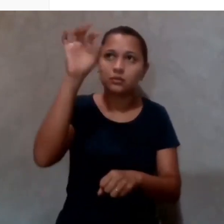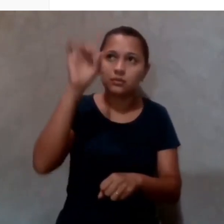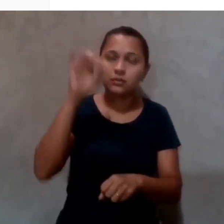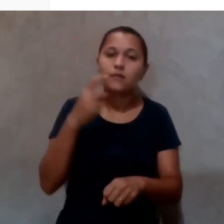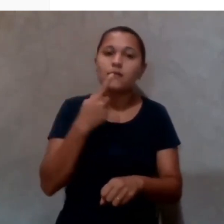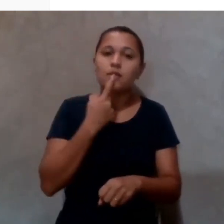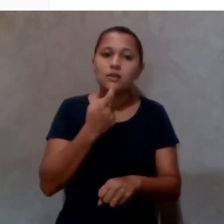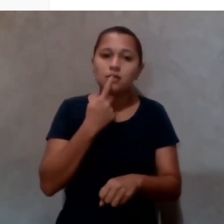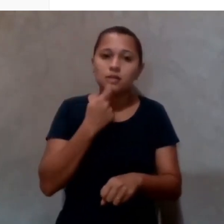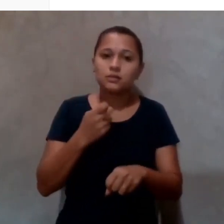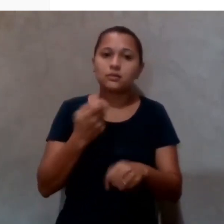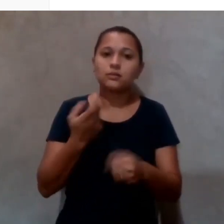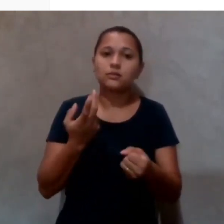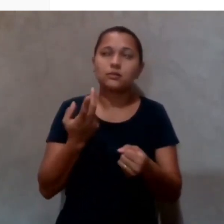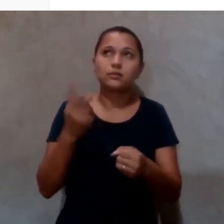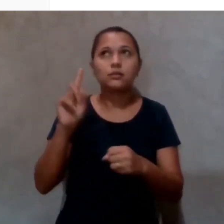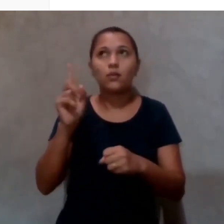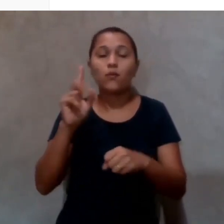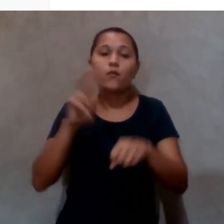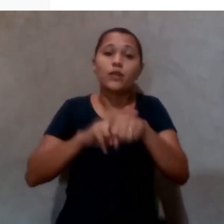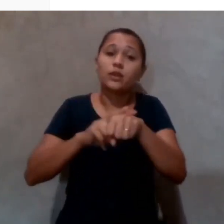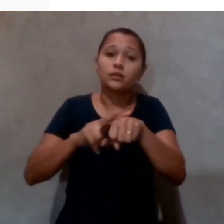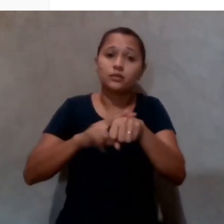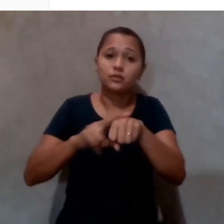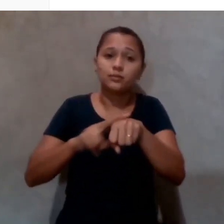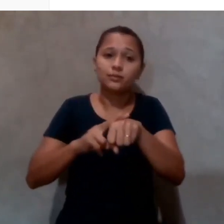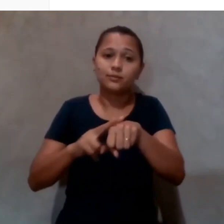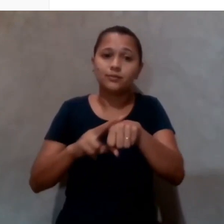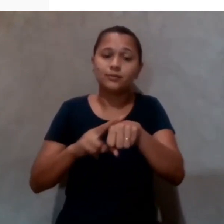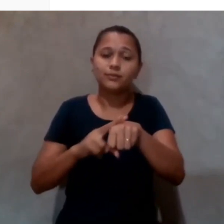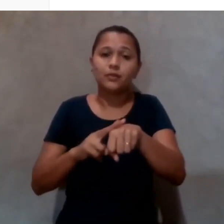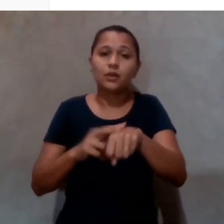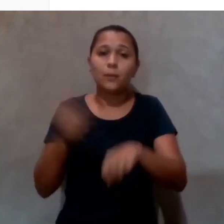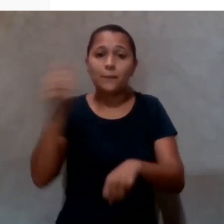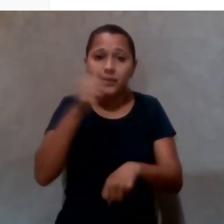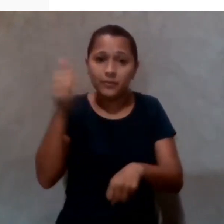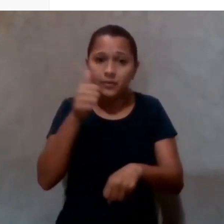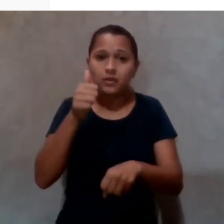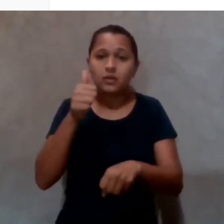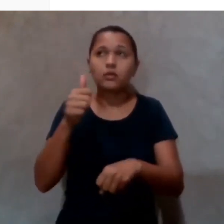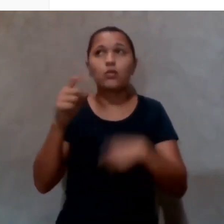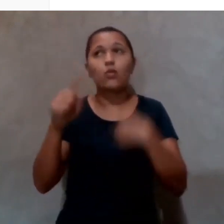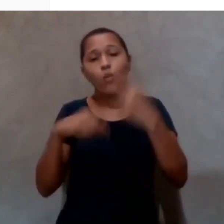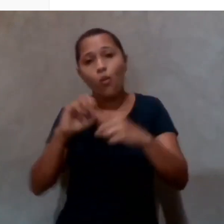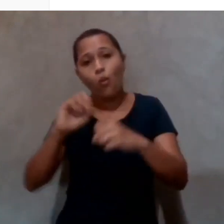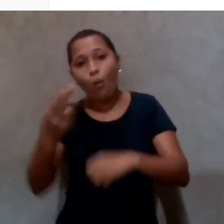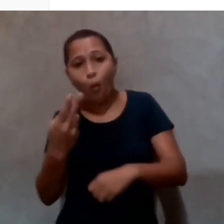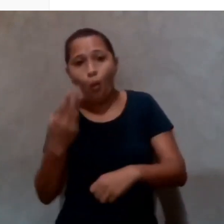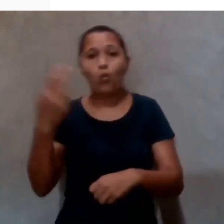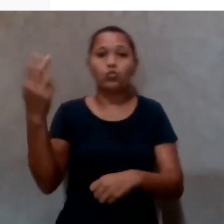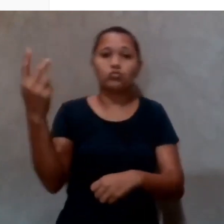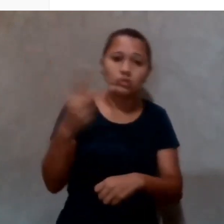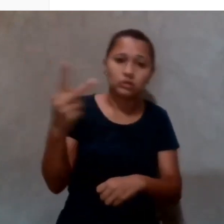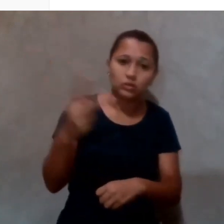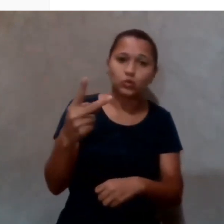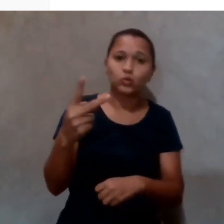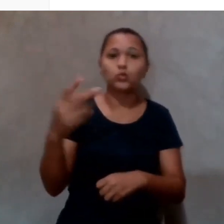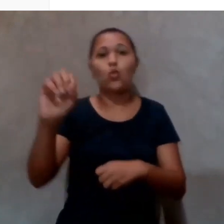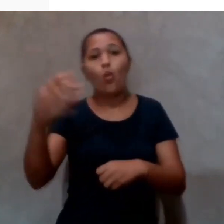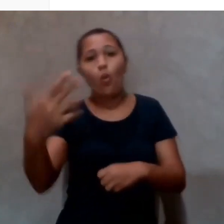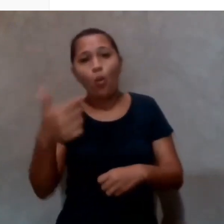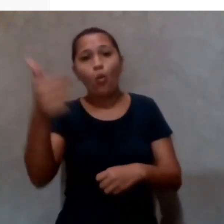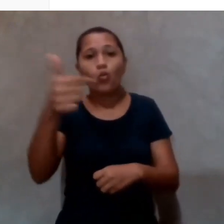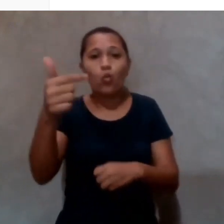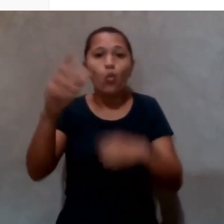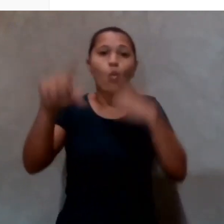no primeiro semáforo, ou no segundo, ou então no 10º. Então, a nossa primeira etapa,